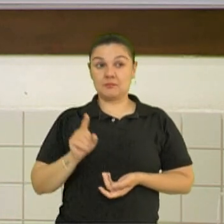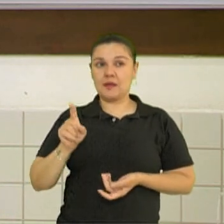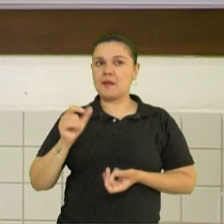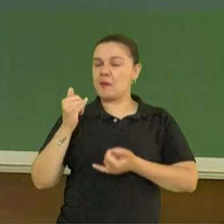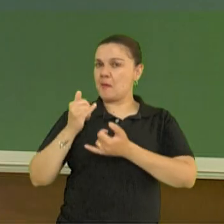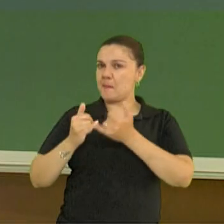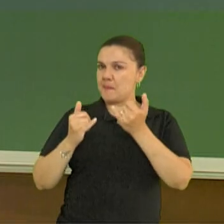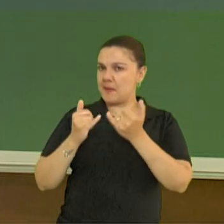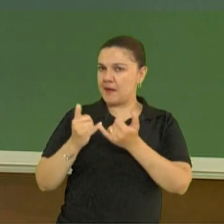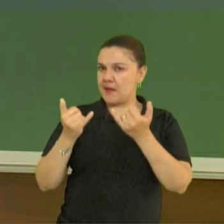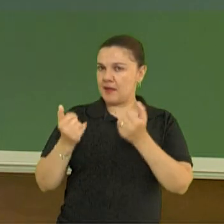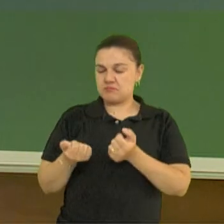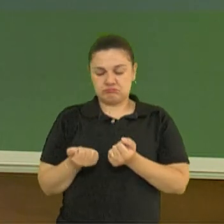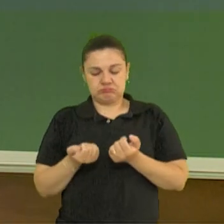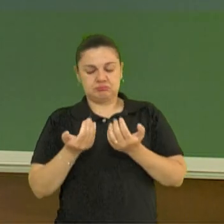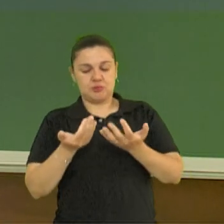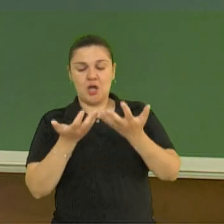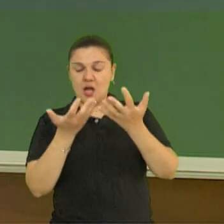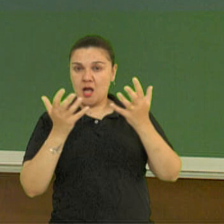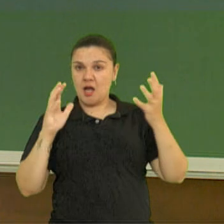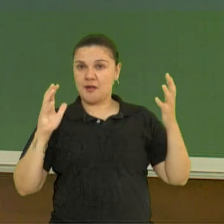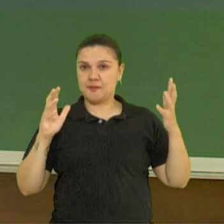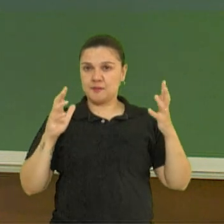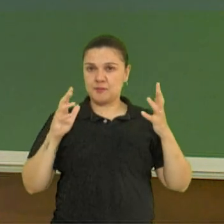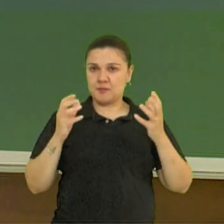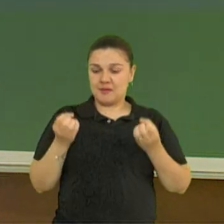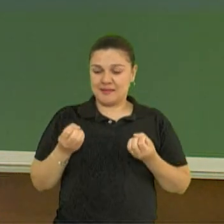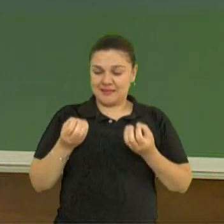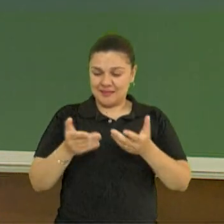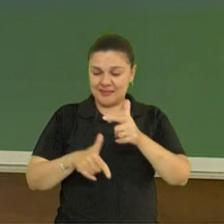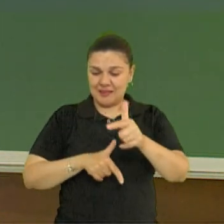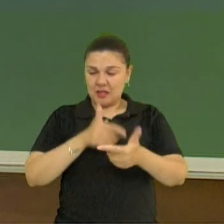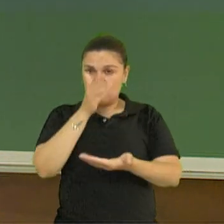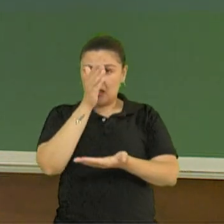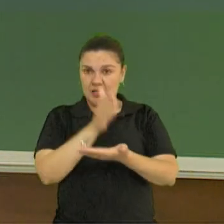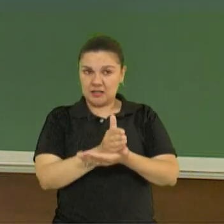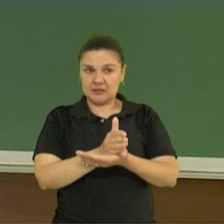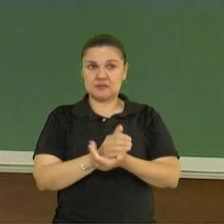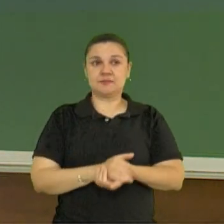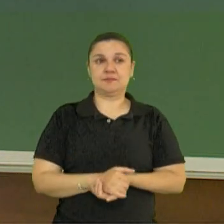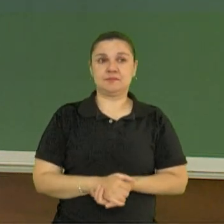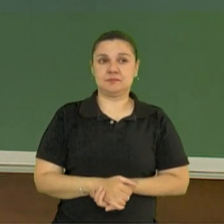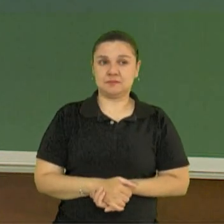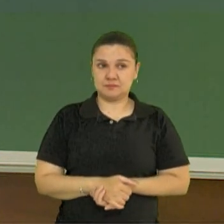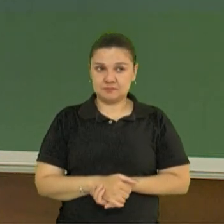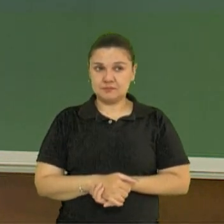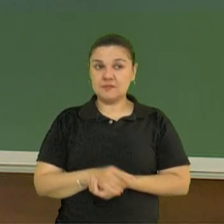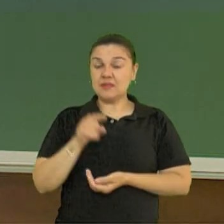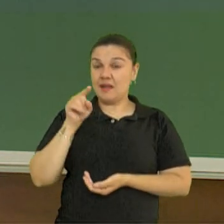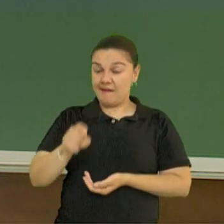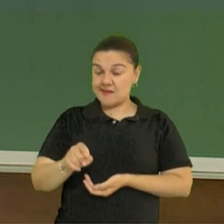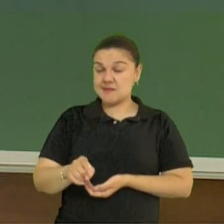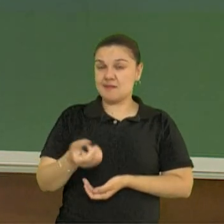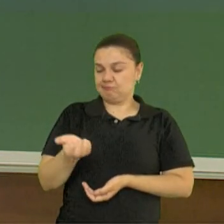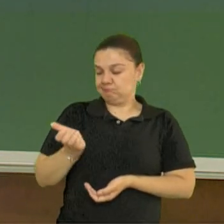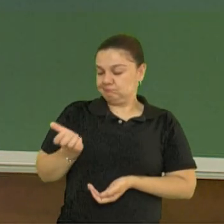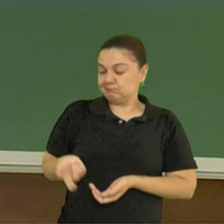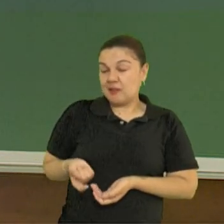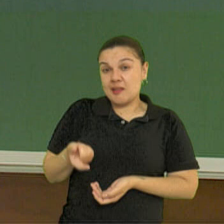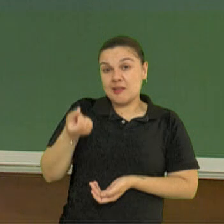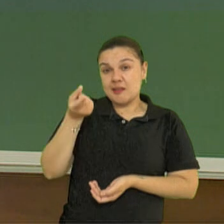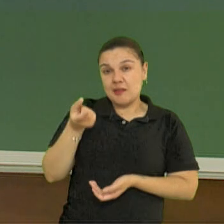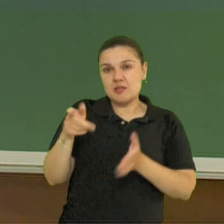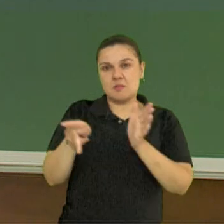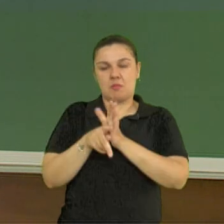que parece que pôs a natureza para servir-vos de limite e raia, essa riqueza que cobre os templos